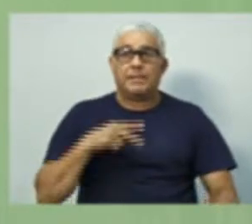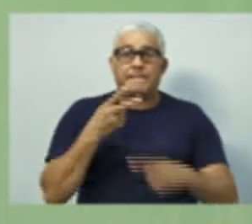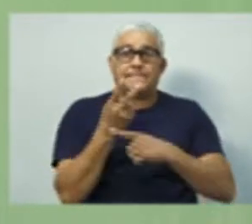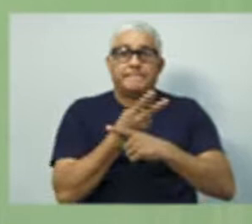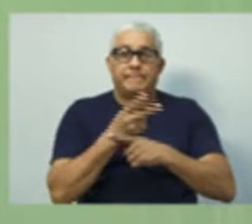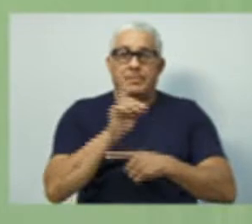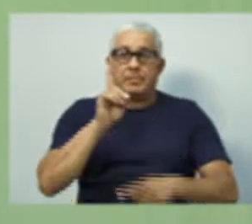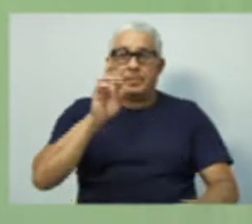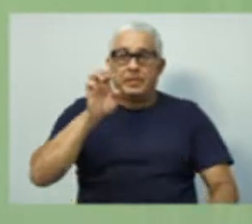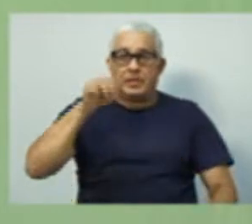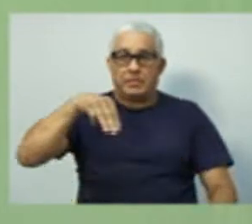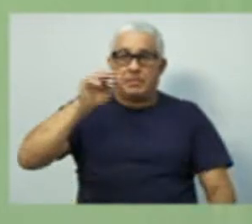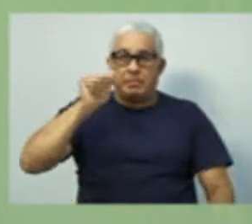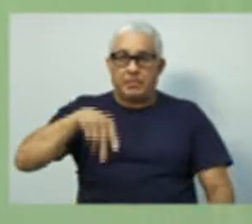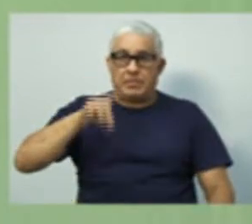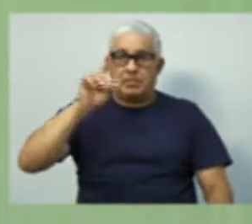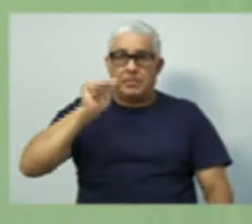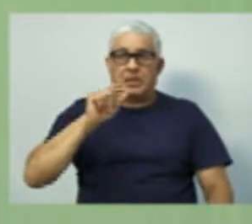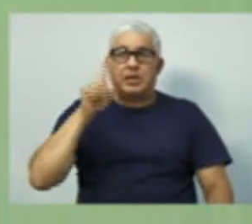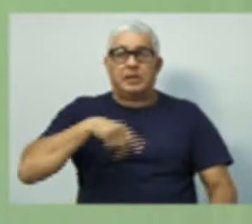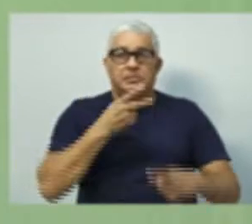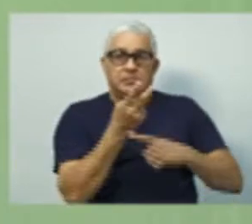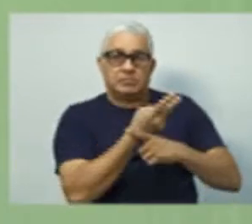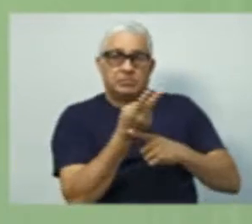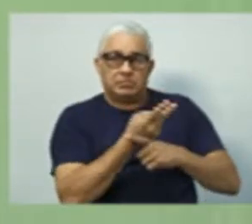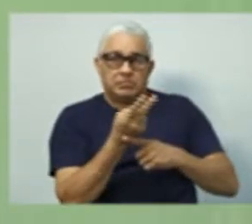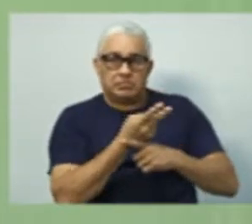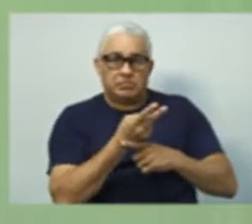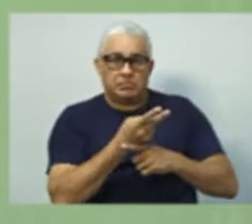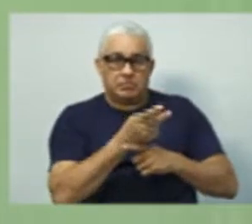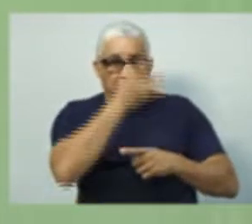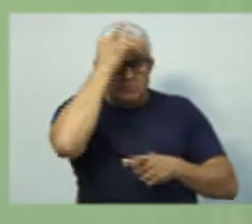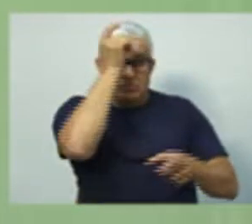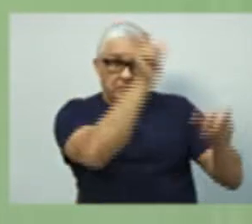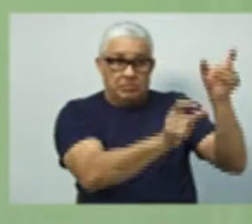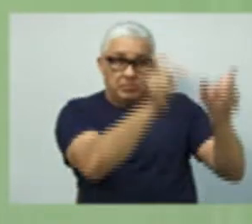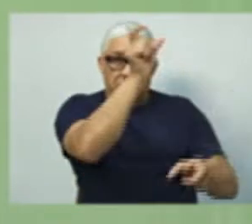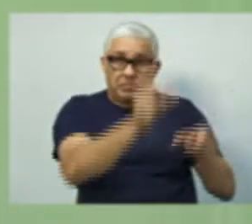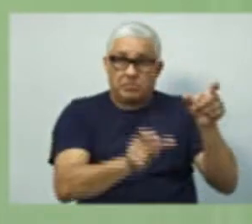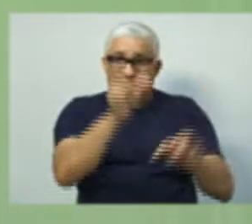operacional decorre da percepção da